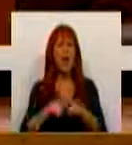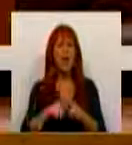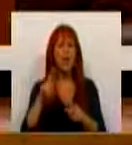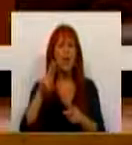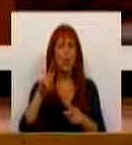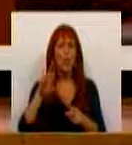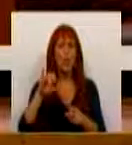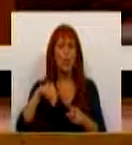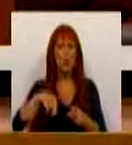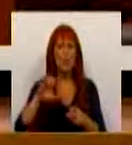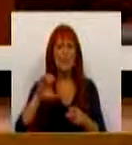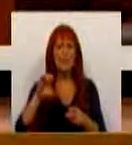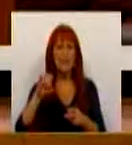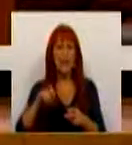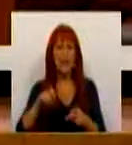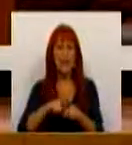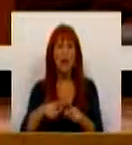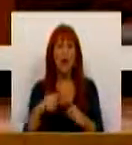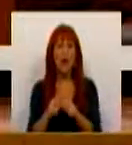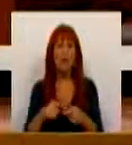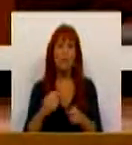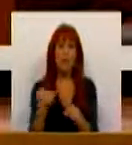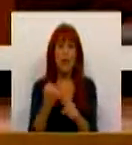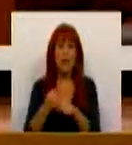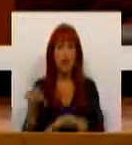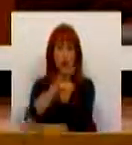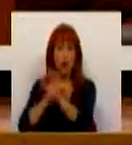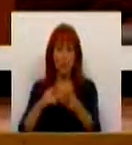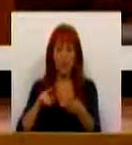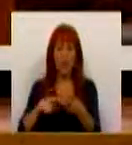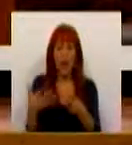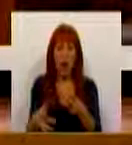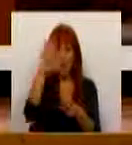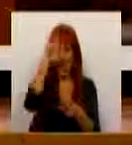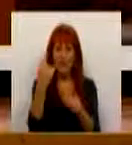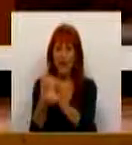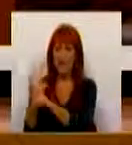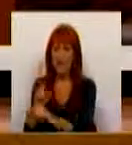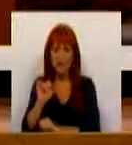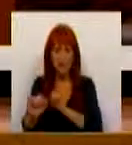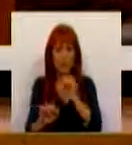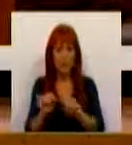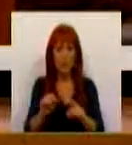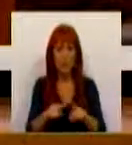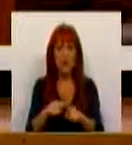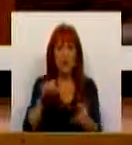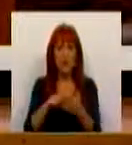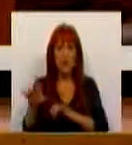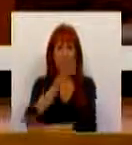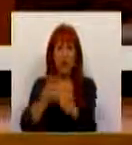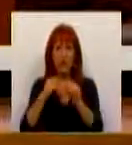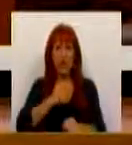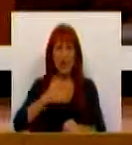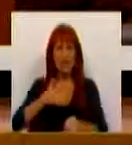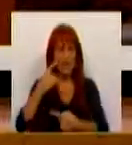UNICE, atualmente Business Europe, e dos governos através do CIP, Centro Europeu de